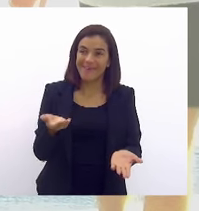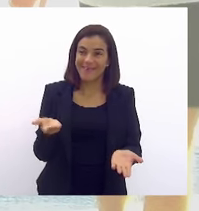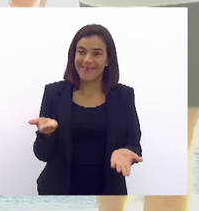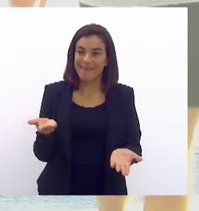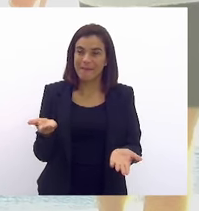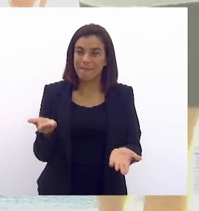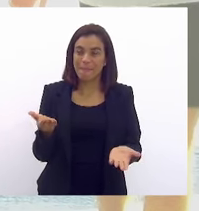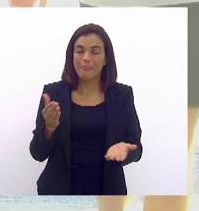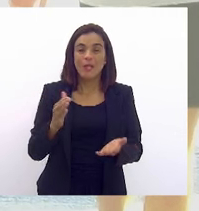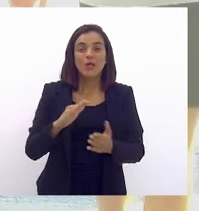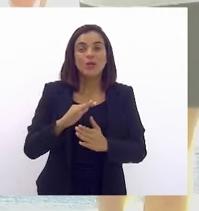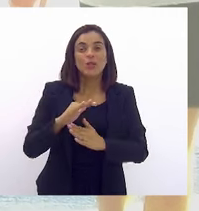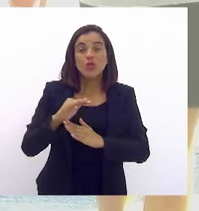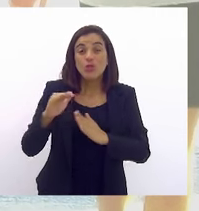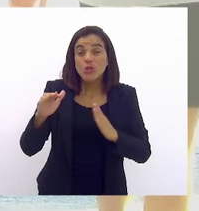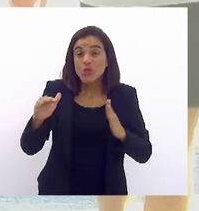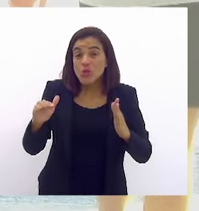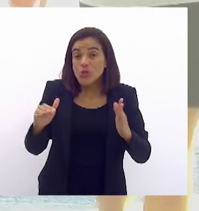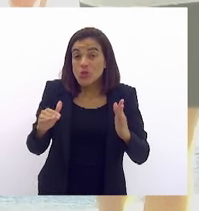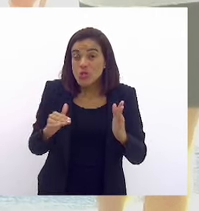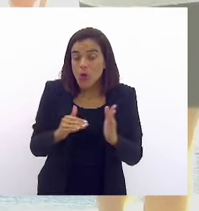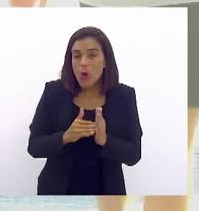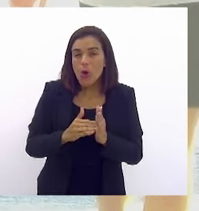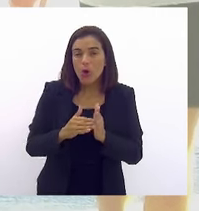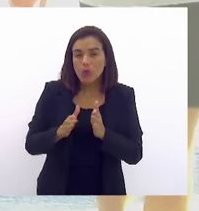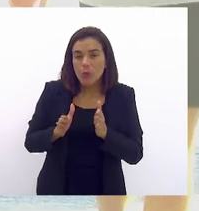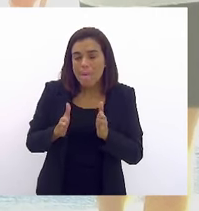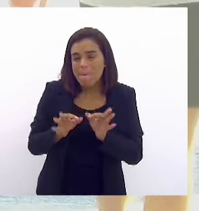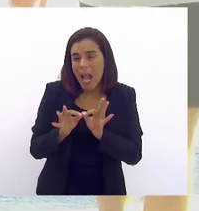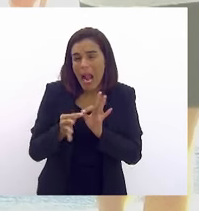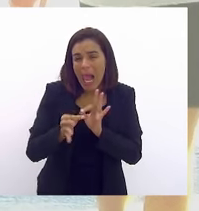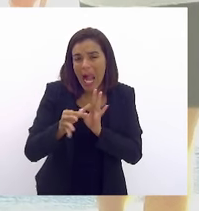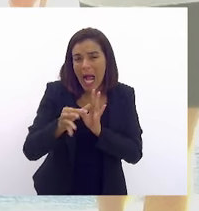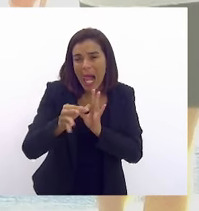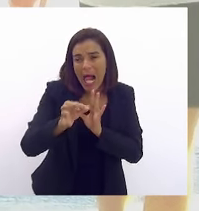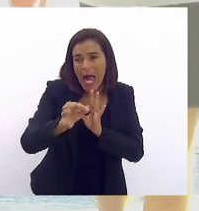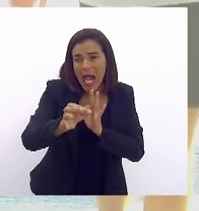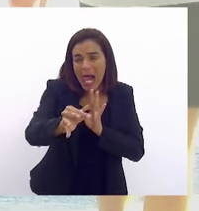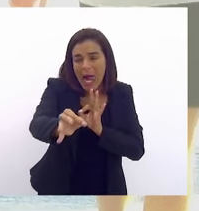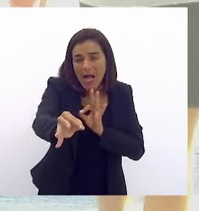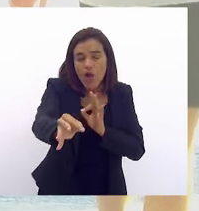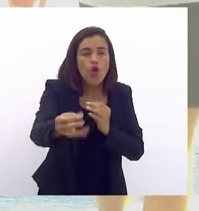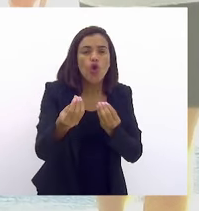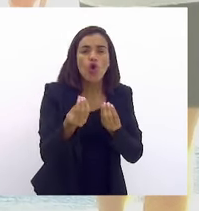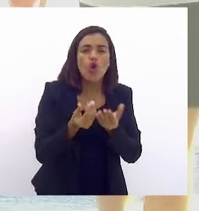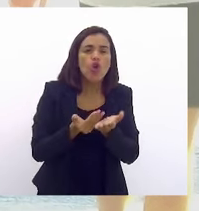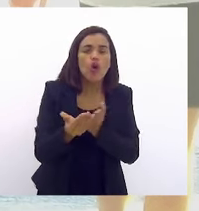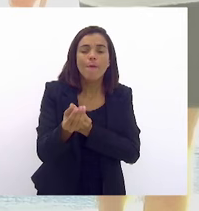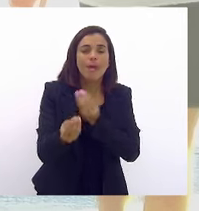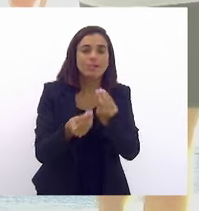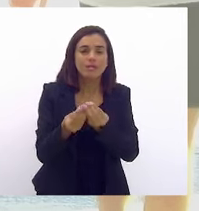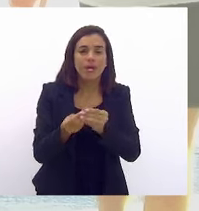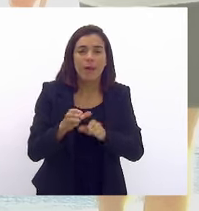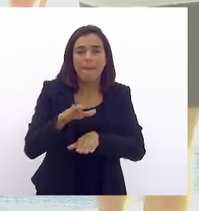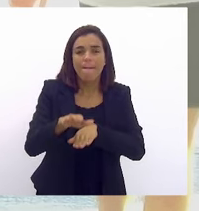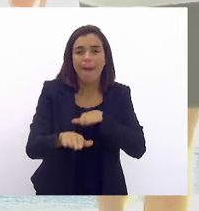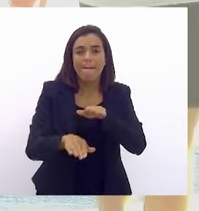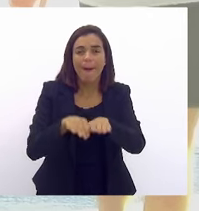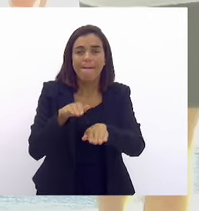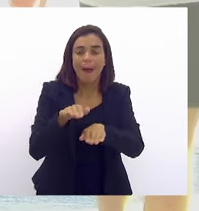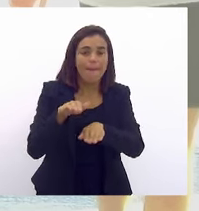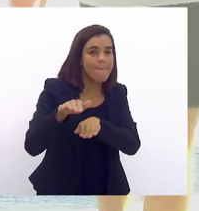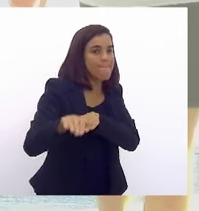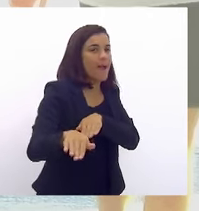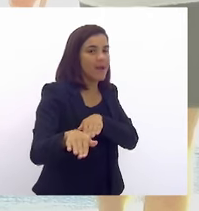todo grande caminho começa com o primeiro passo, né? Não vamos fazer aqui ilusão e colocar nenhum tipo